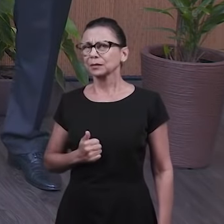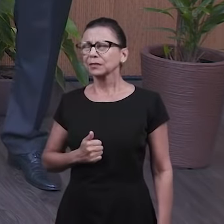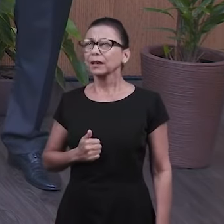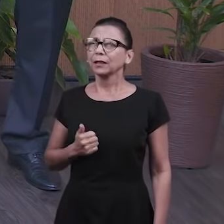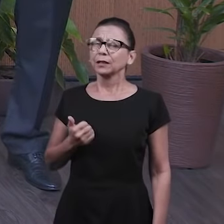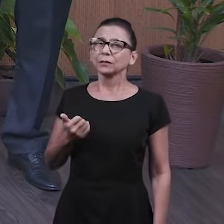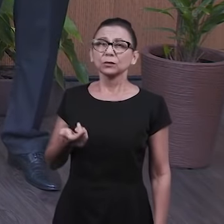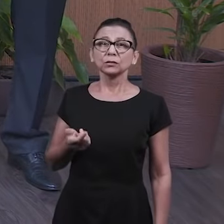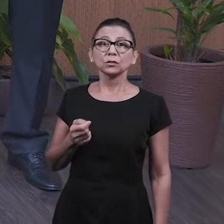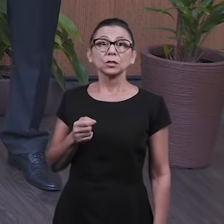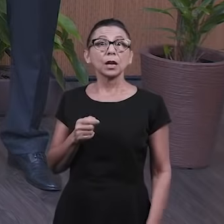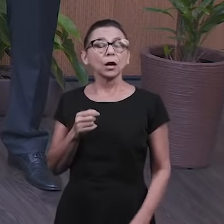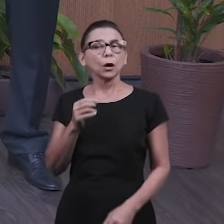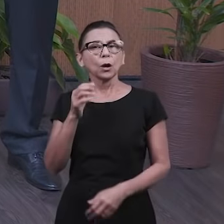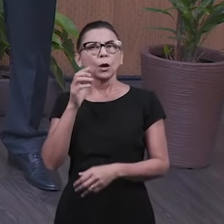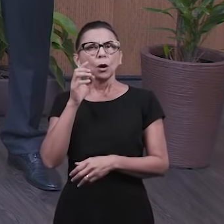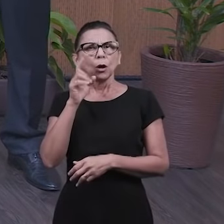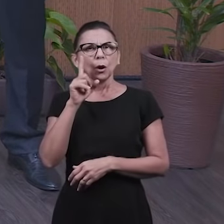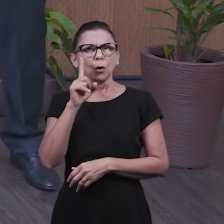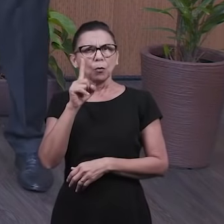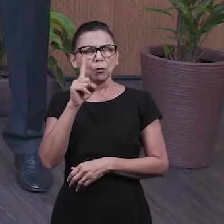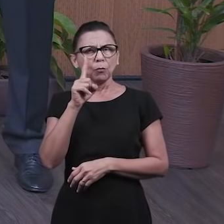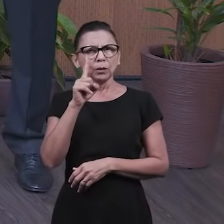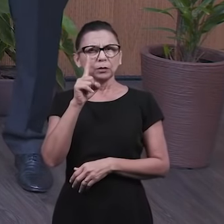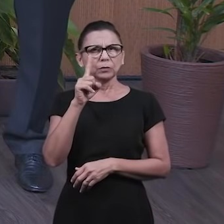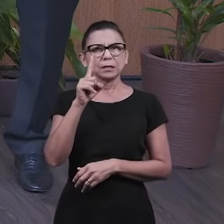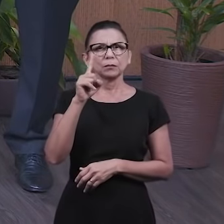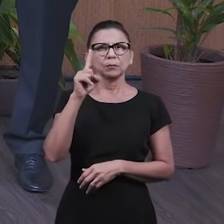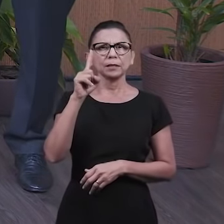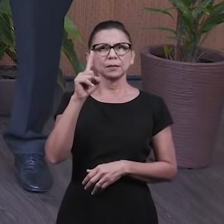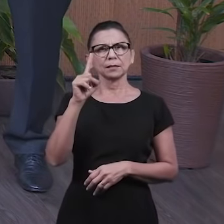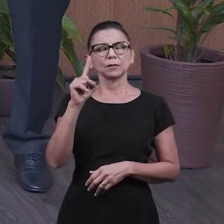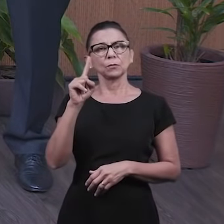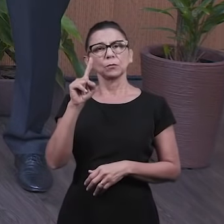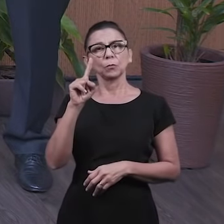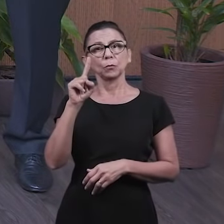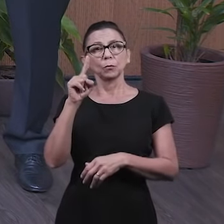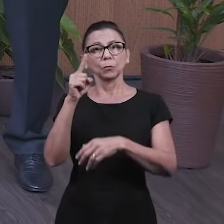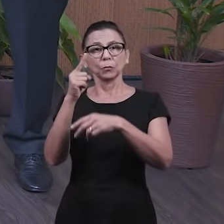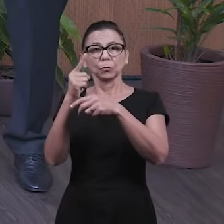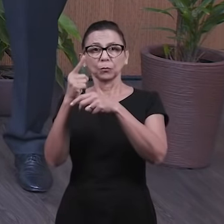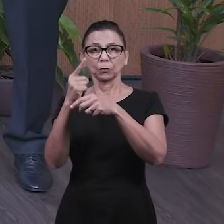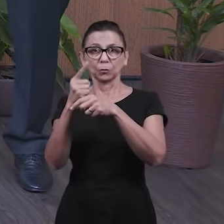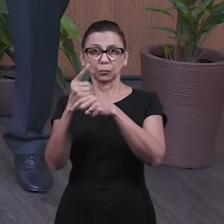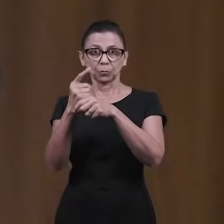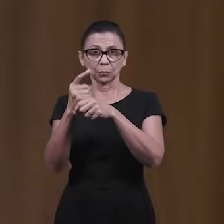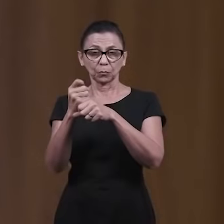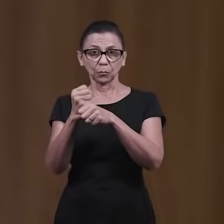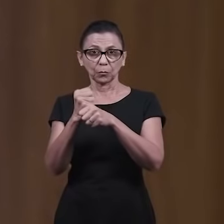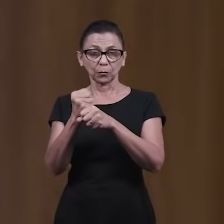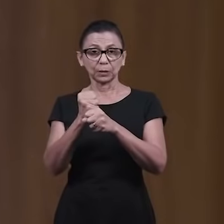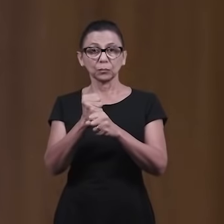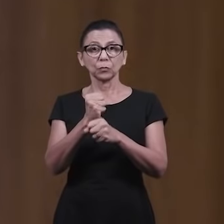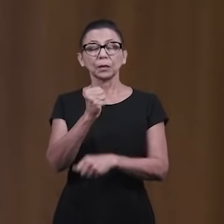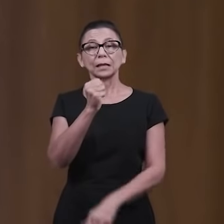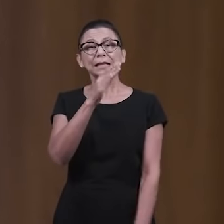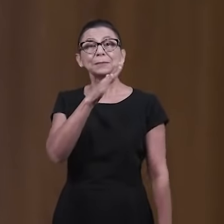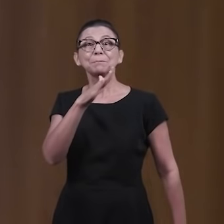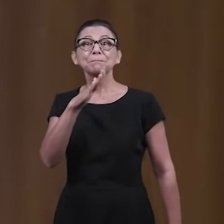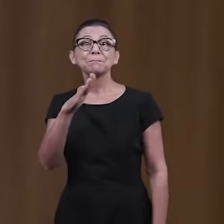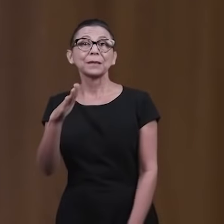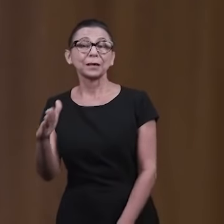praticamente 1 ano e meio com o mundo assustado com o que se vive.